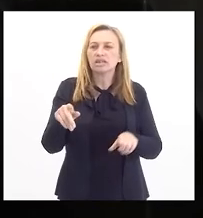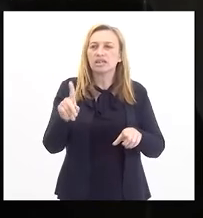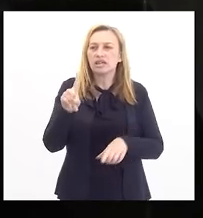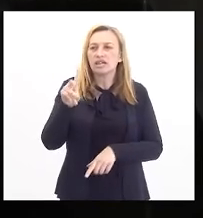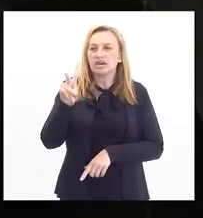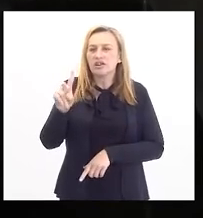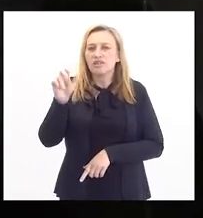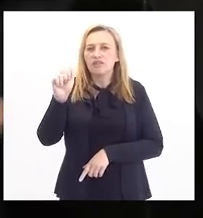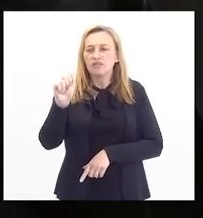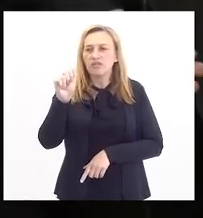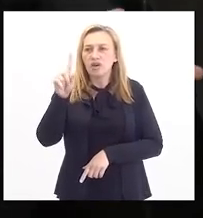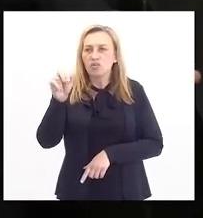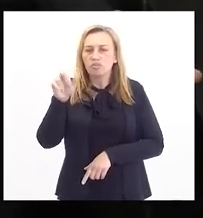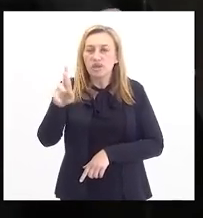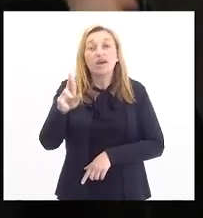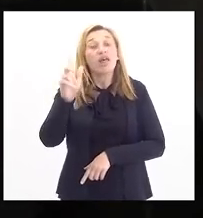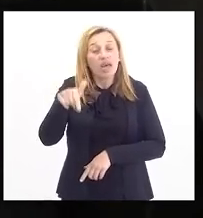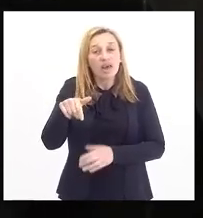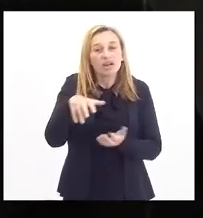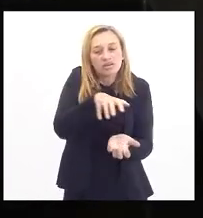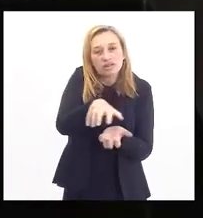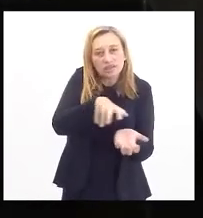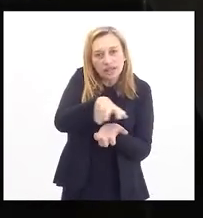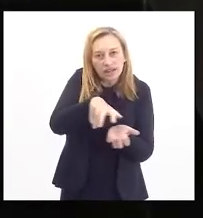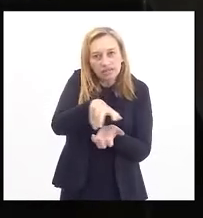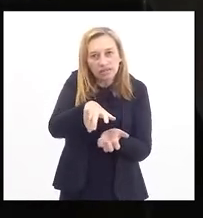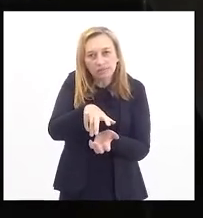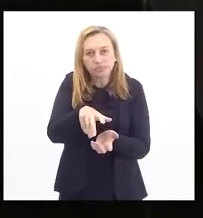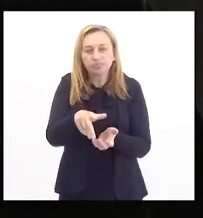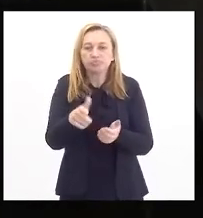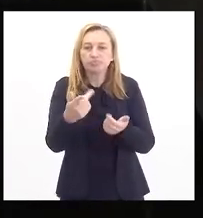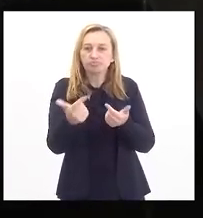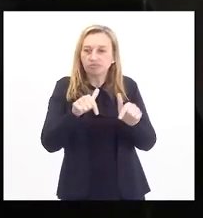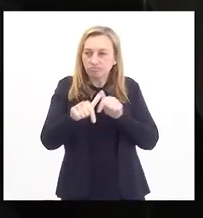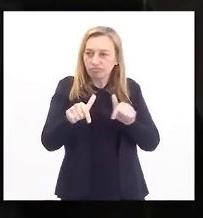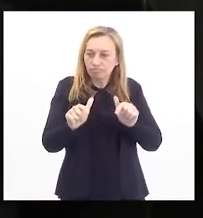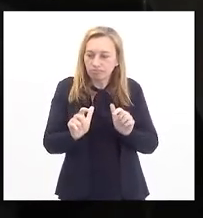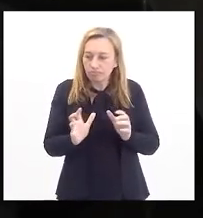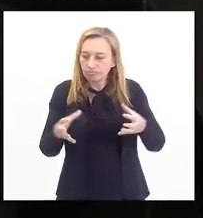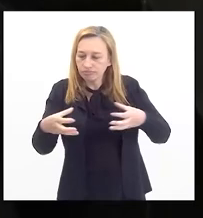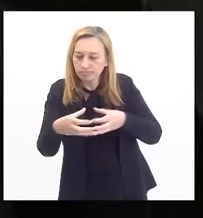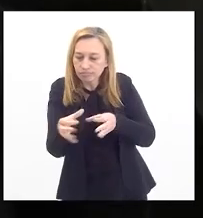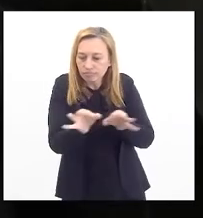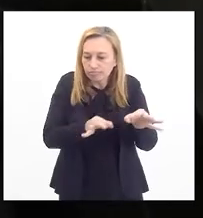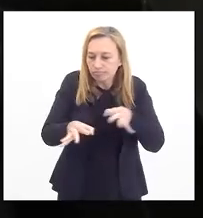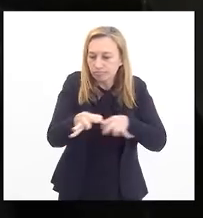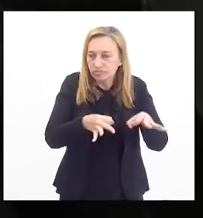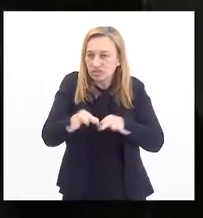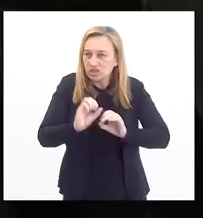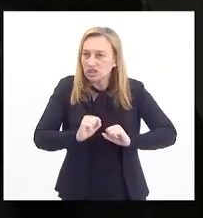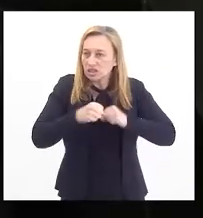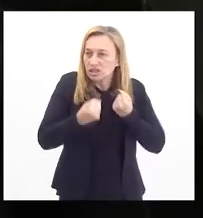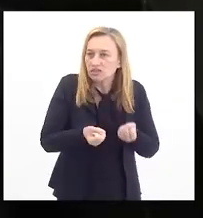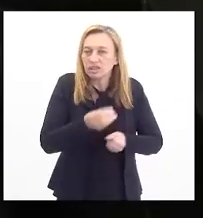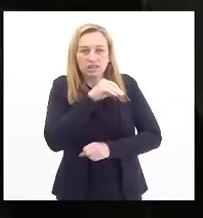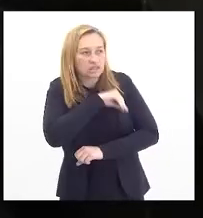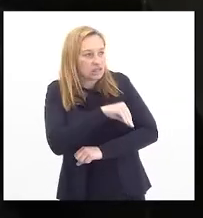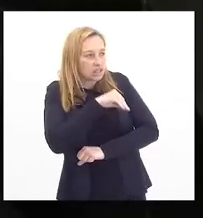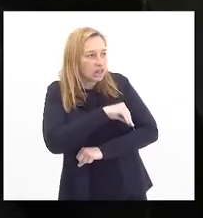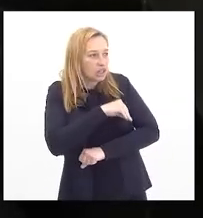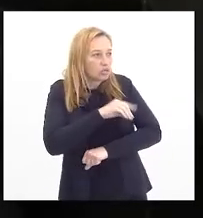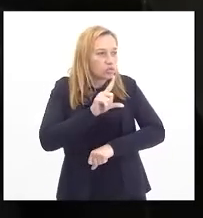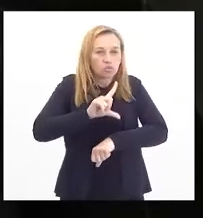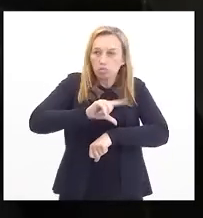havia uma greve. Trabalhadores se organizavam em defesa de salários, em defesa de uma jornada de